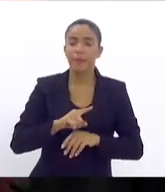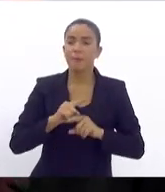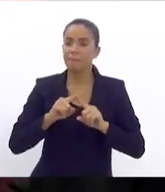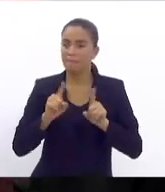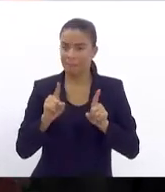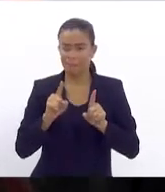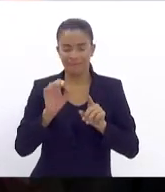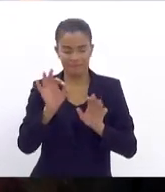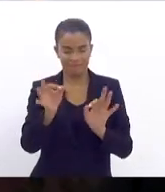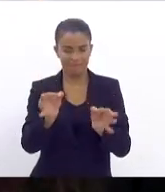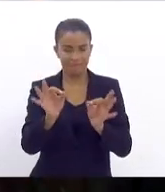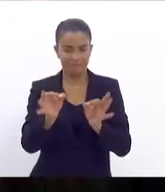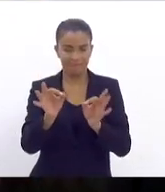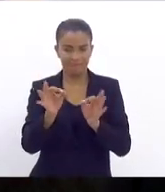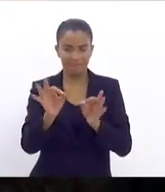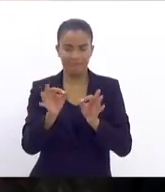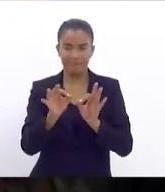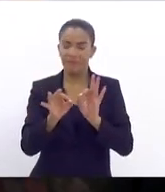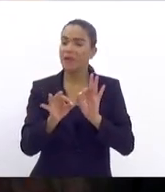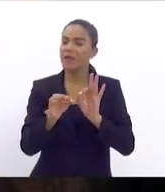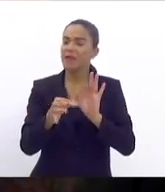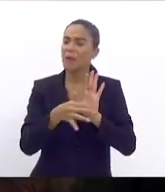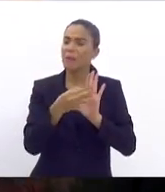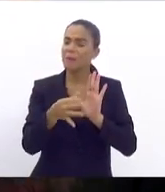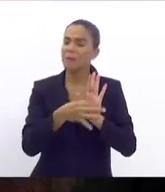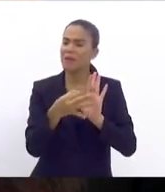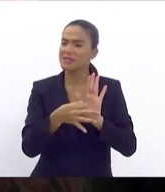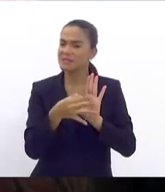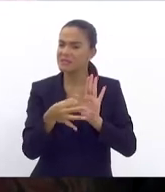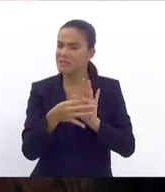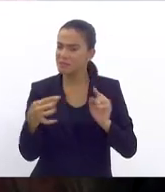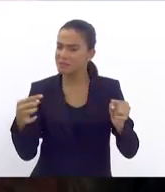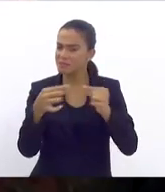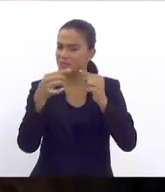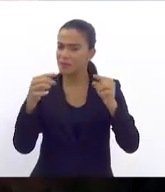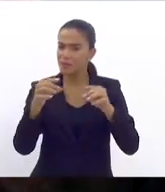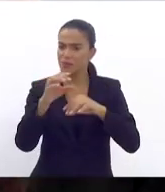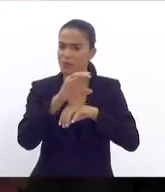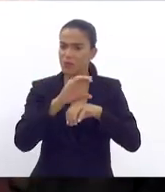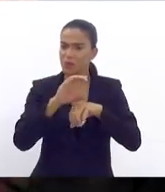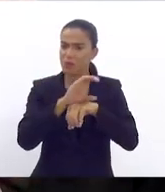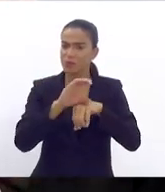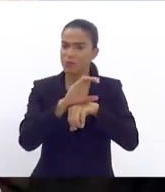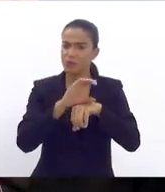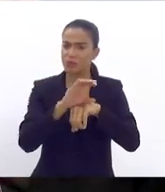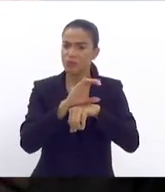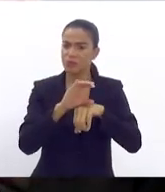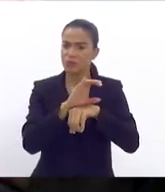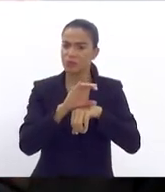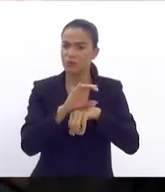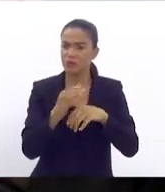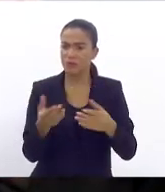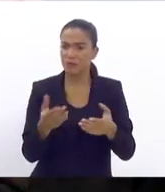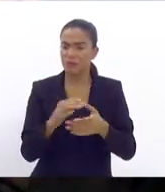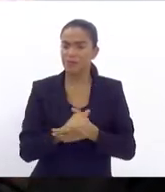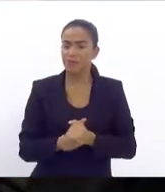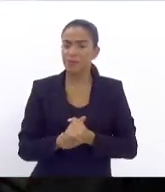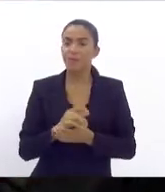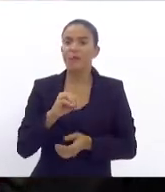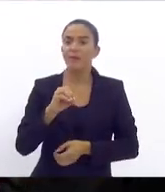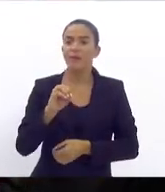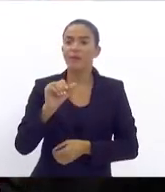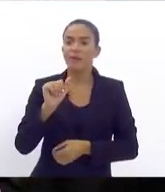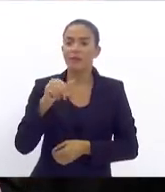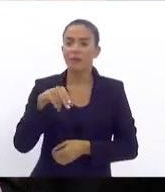ele está... É verdade. Está com parecer de constitucionalidade. Verdade. Eu não sei se... Bem lembrado. Item 11, bem deputada Dani Monteiro. Pelo deputado